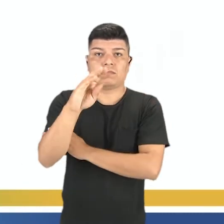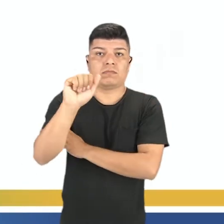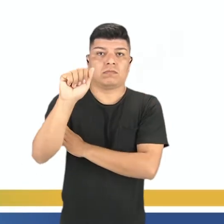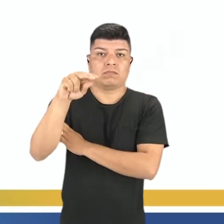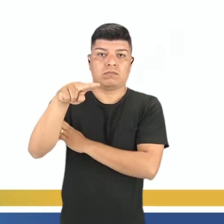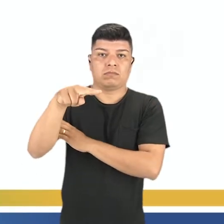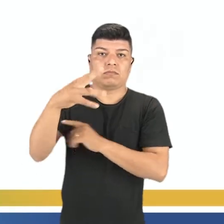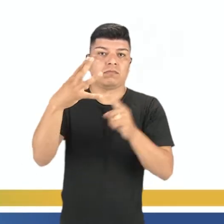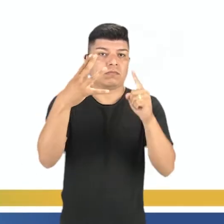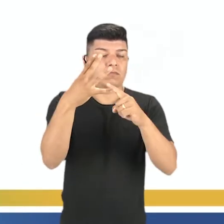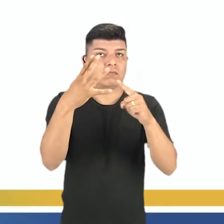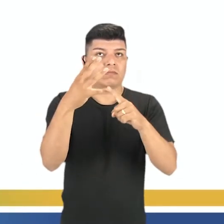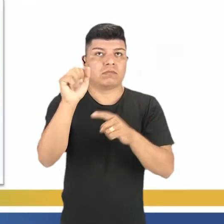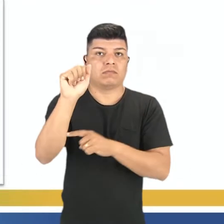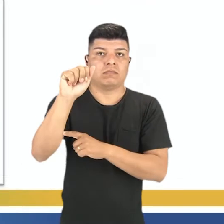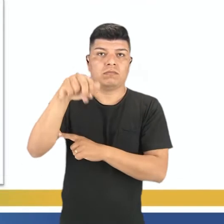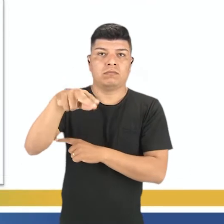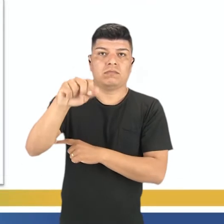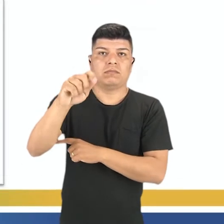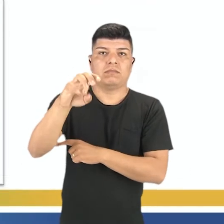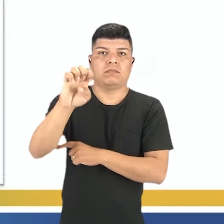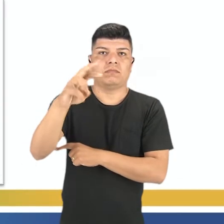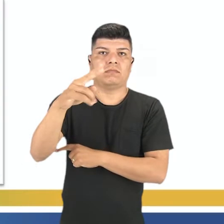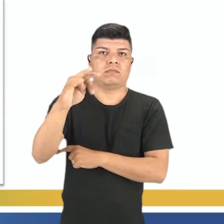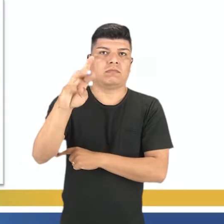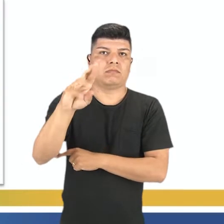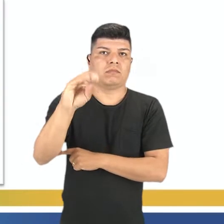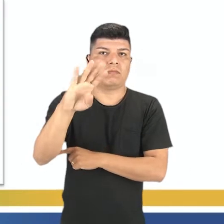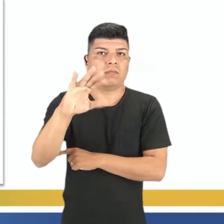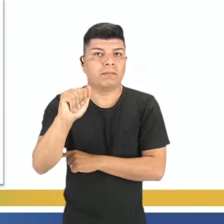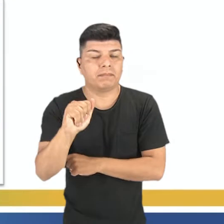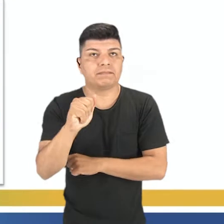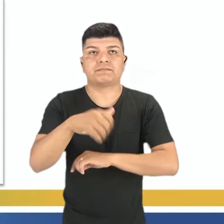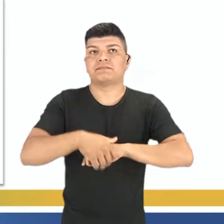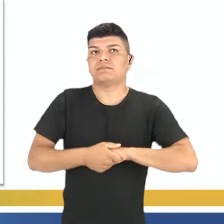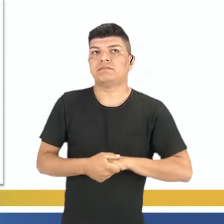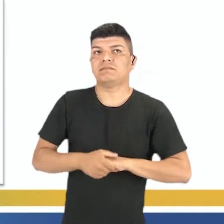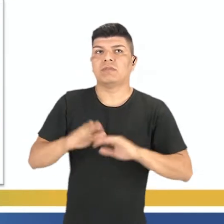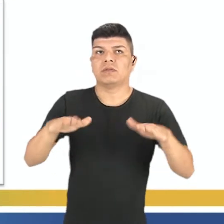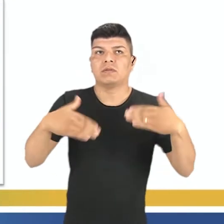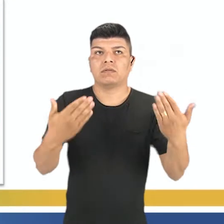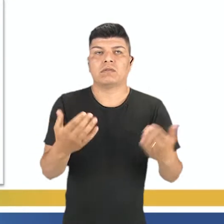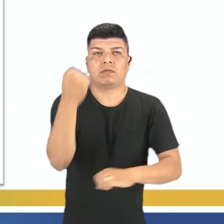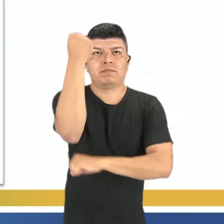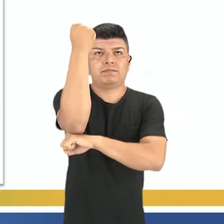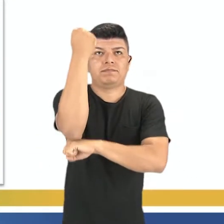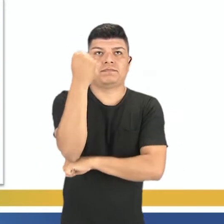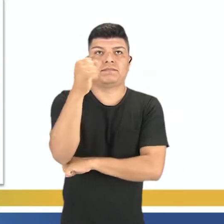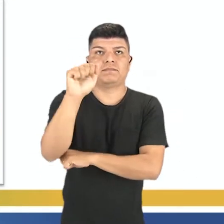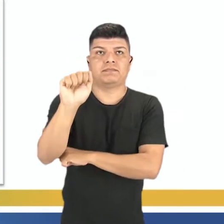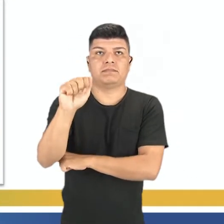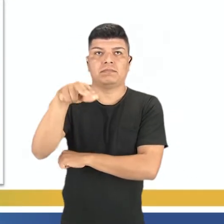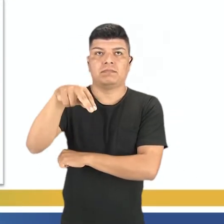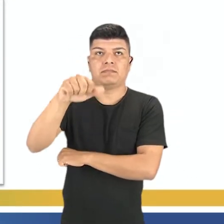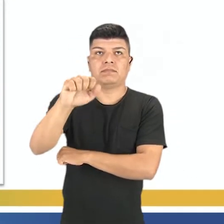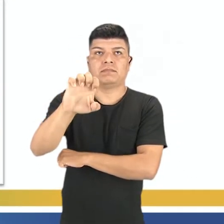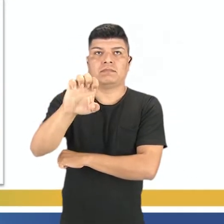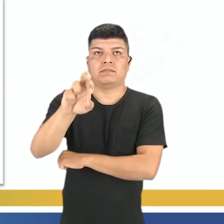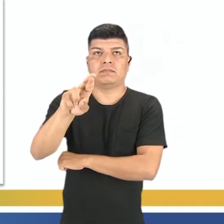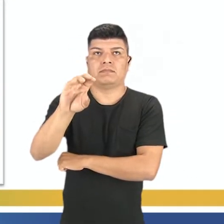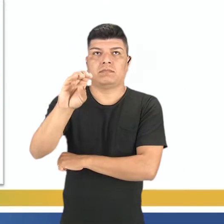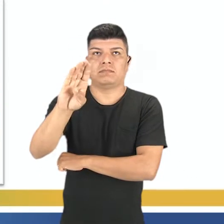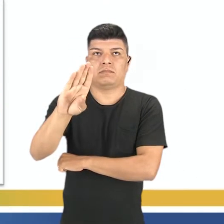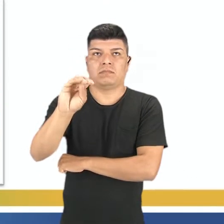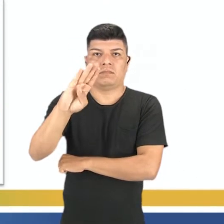falar individualmente um pouco de cada. Quem é a resistência anaeróbica? Como diz o nome,